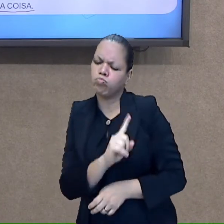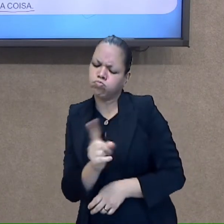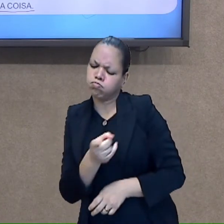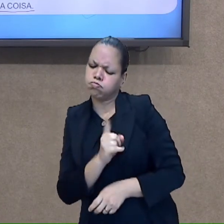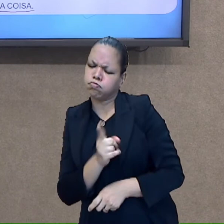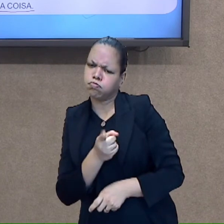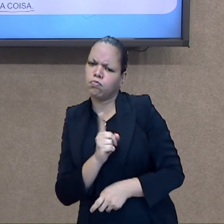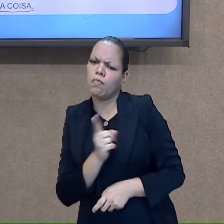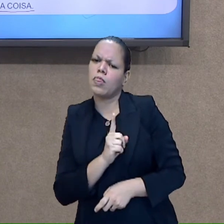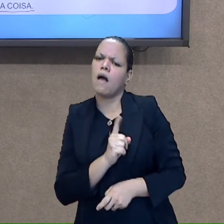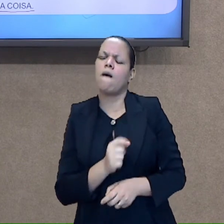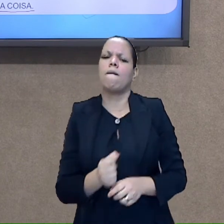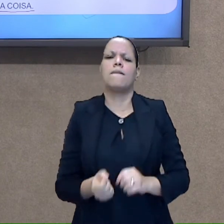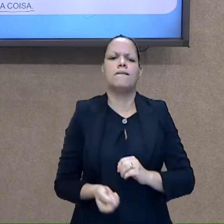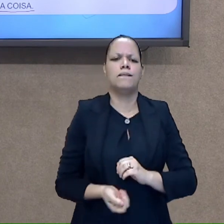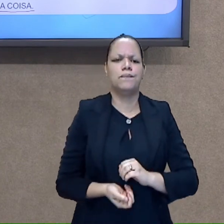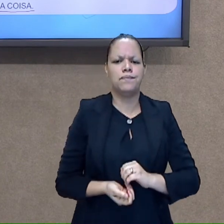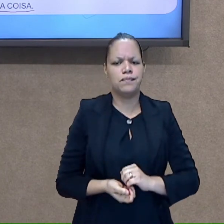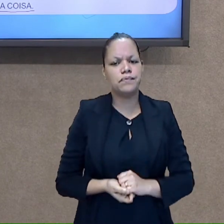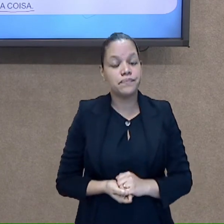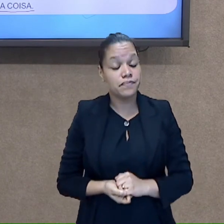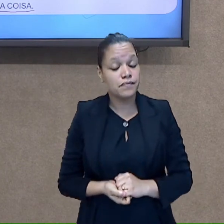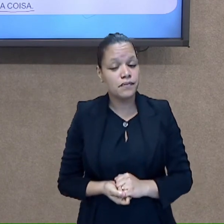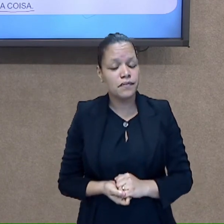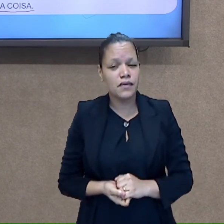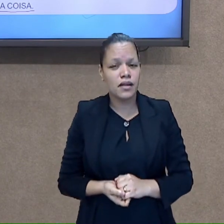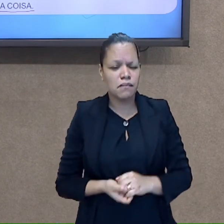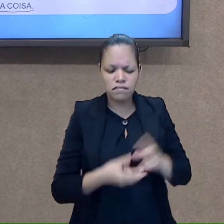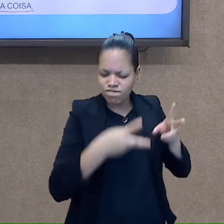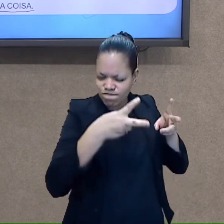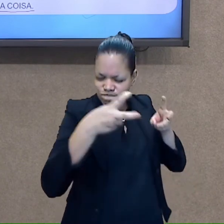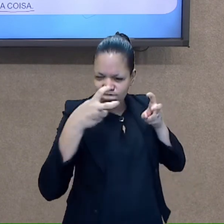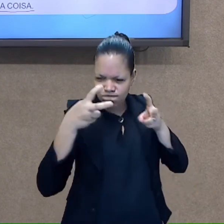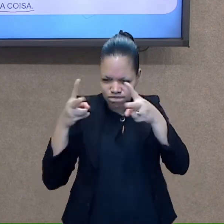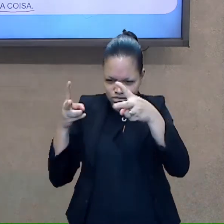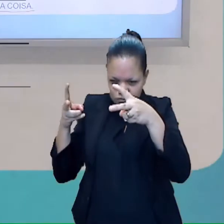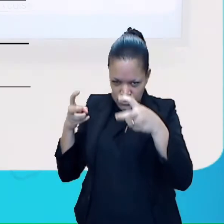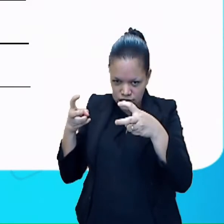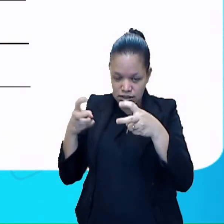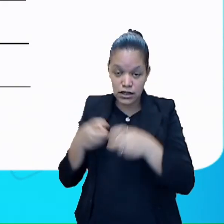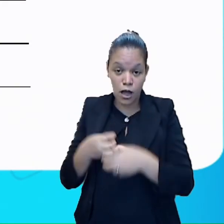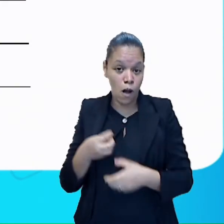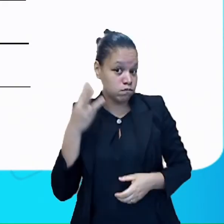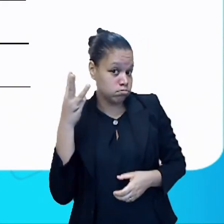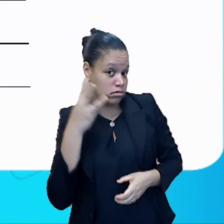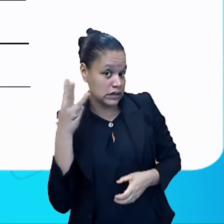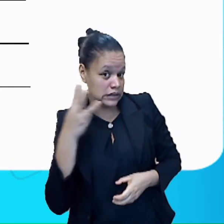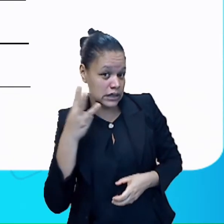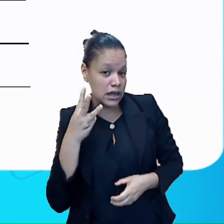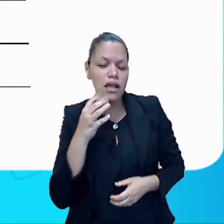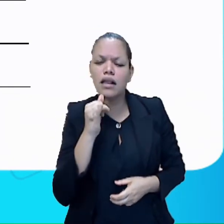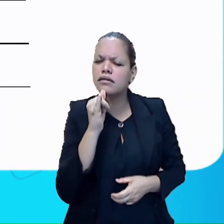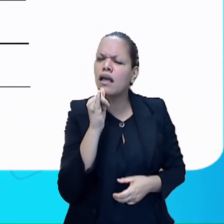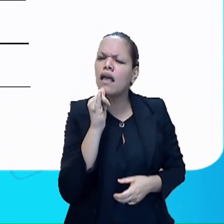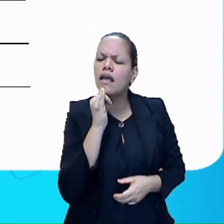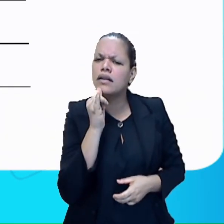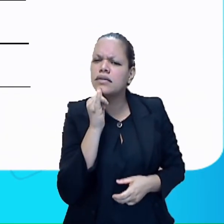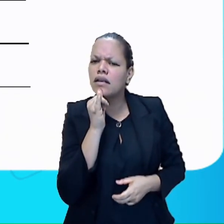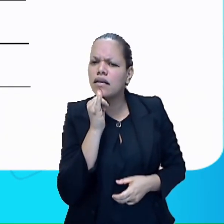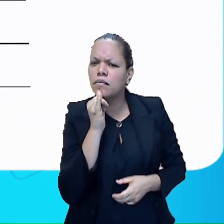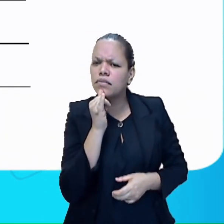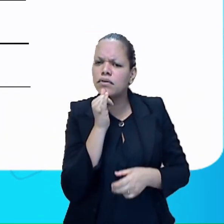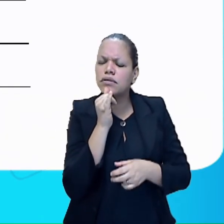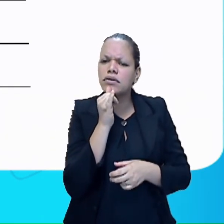importante para você identificar a frase negativa aí. Então, nos nossos 3 exemplos aqui, vamos